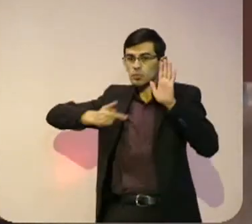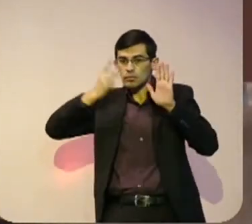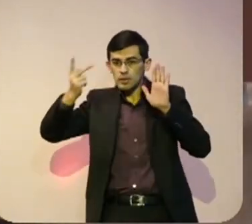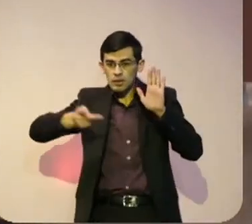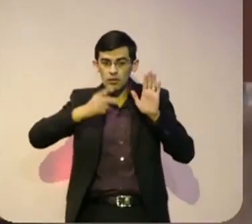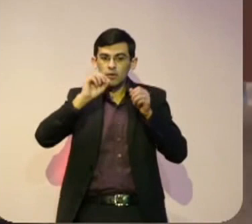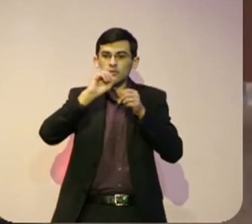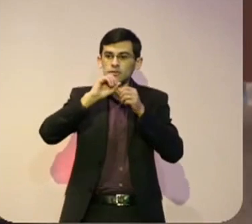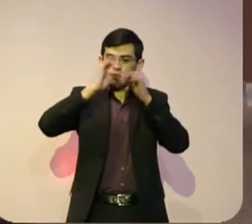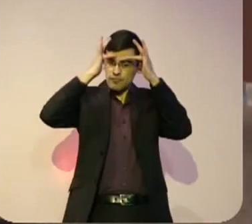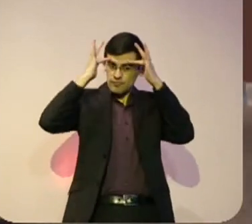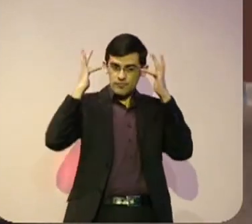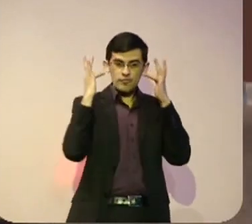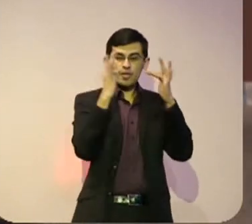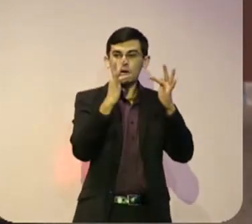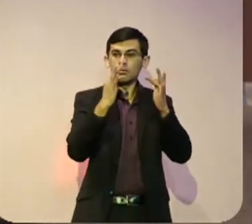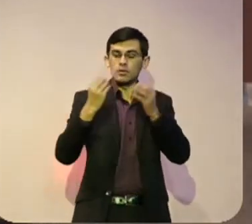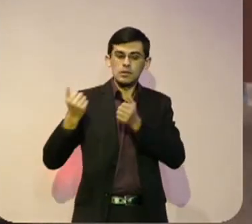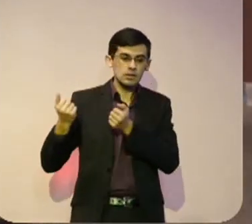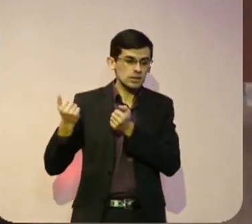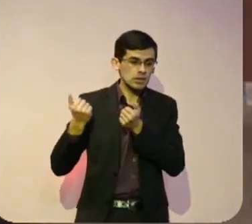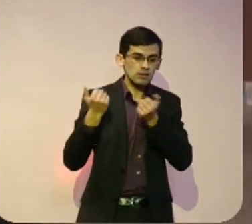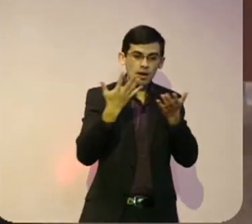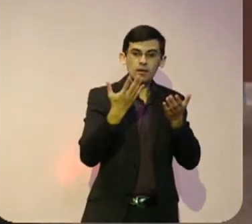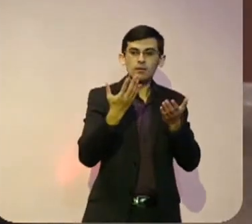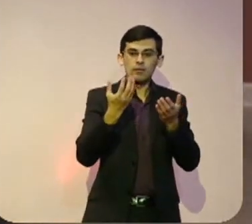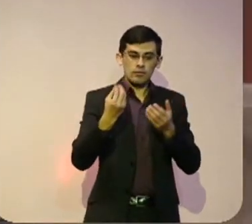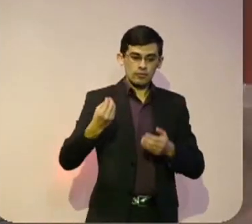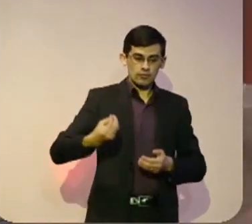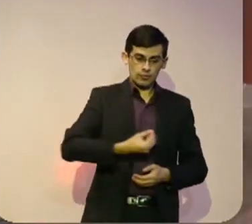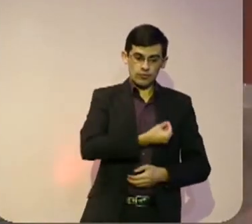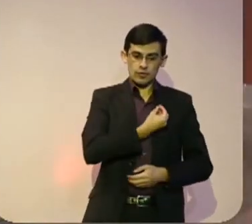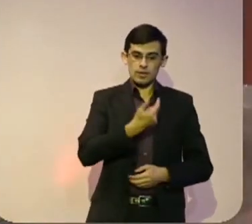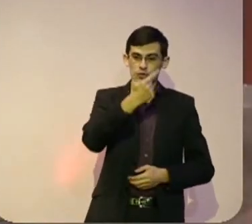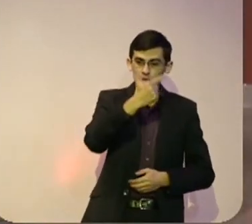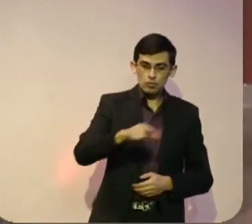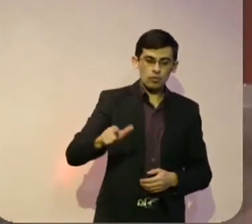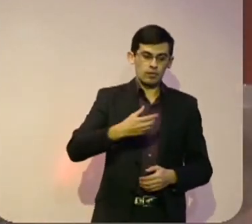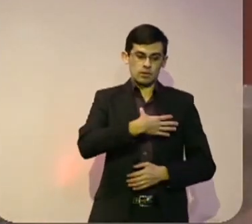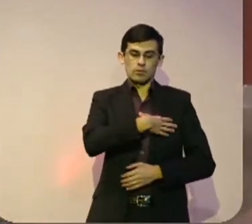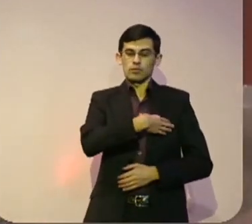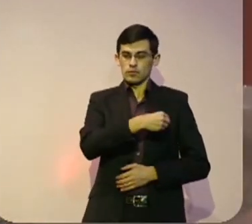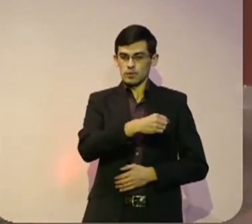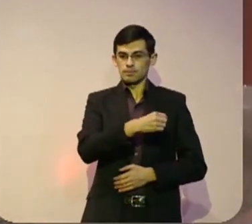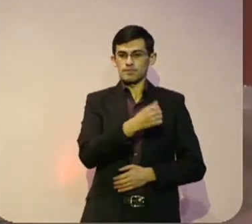seria fiel e poderoso a ponto até de ressuscitar o seu filho se fosse necessário.